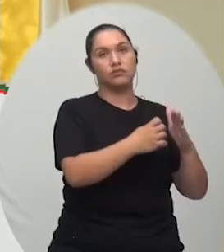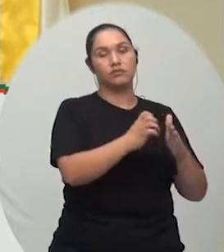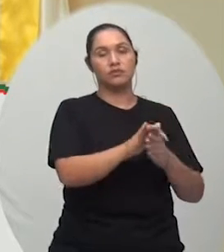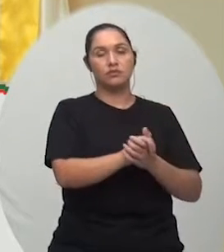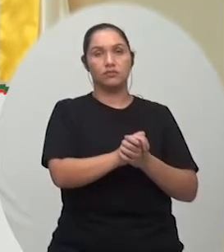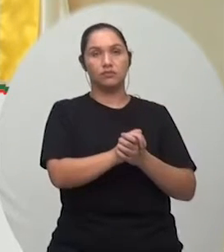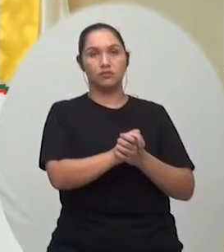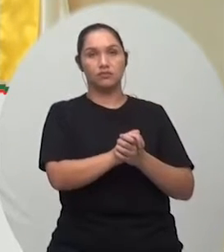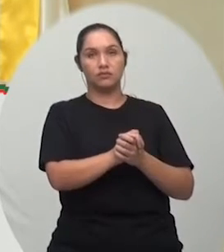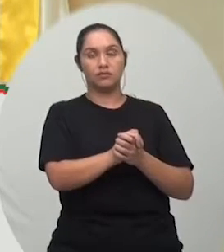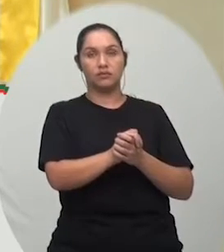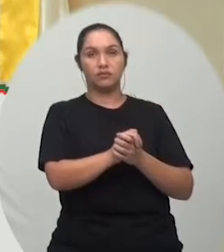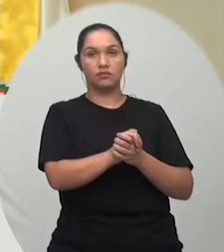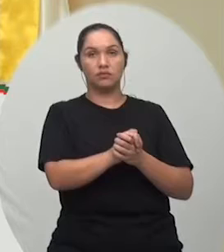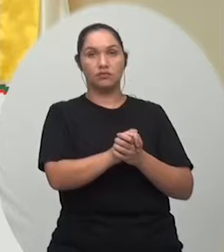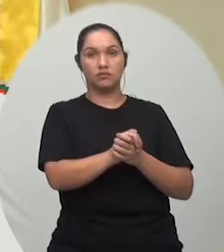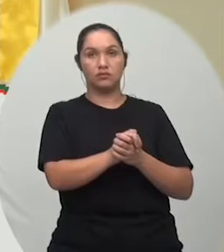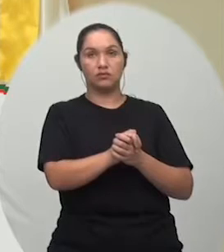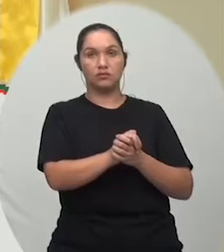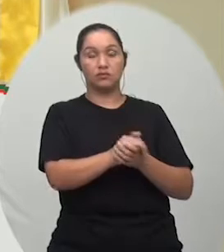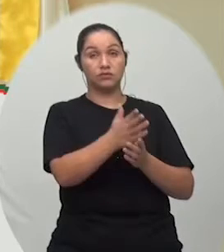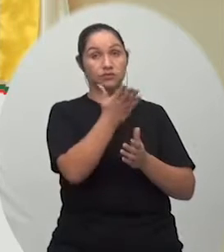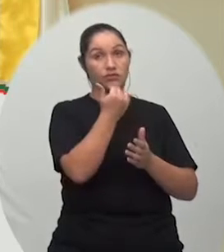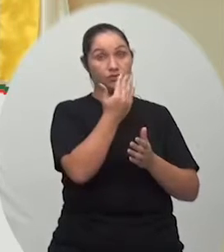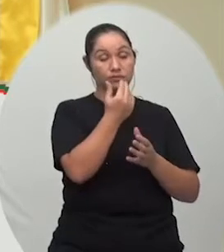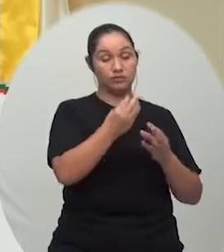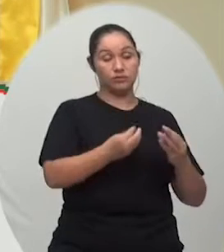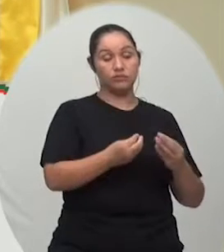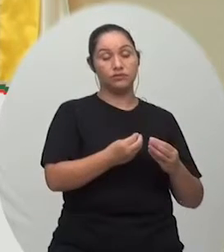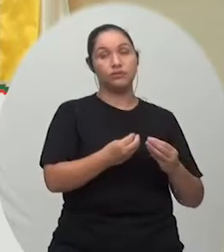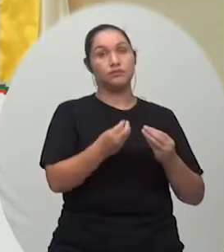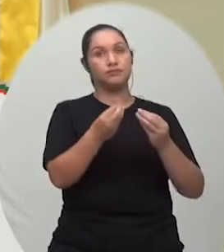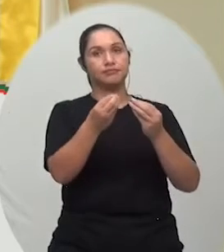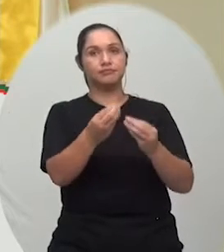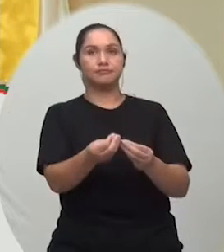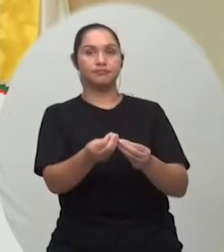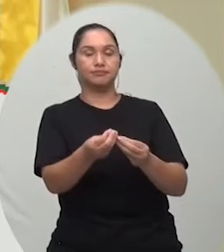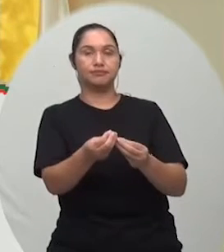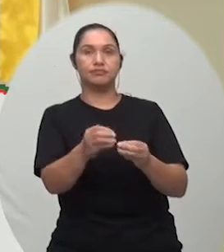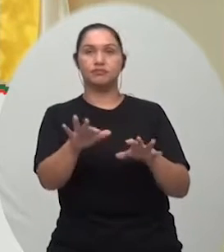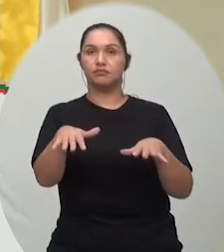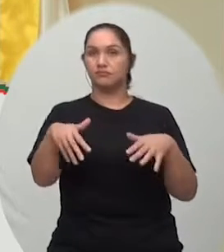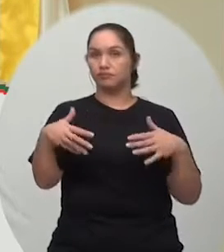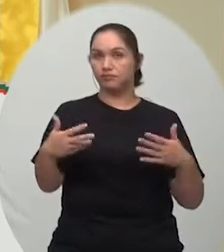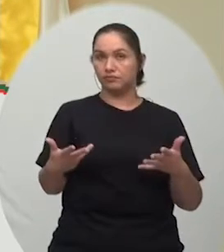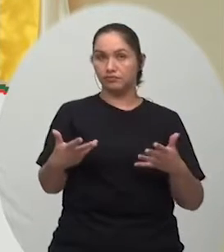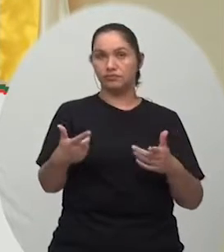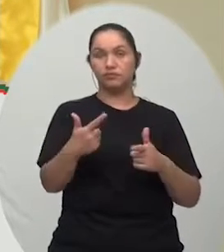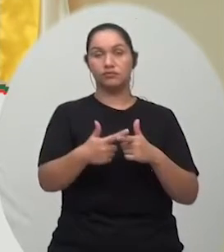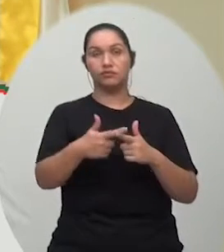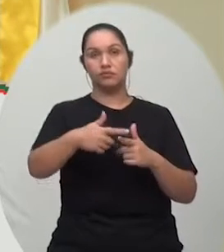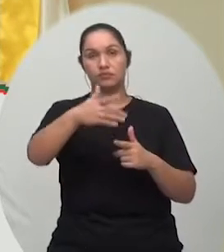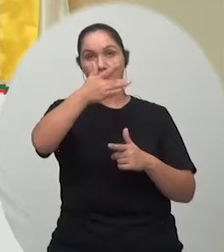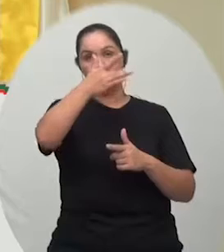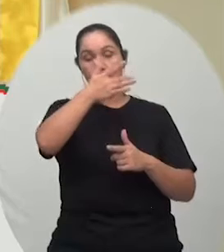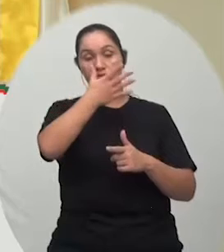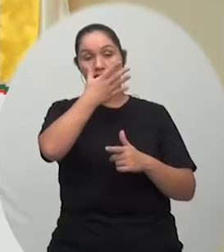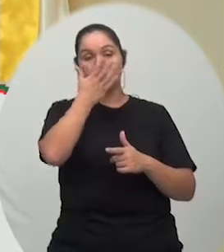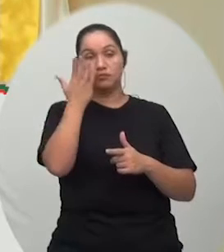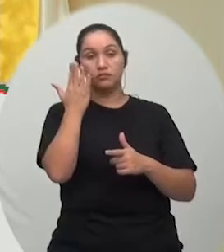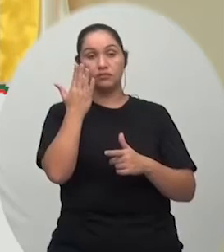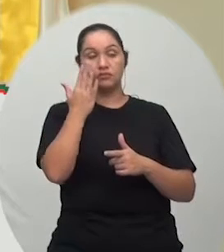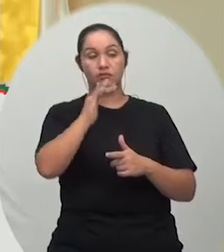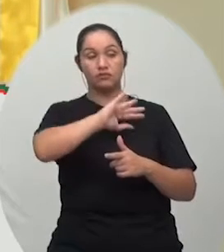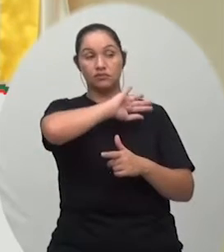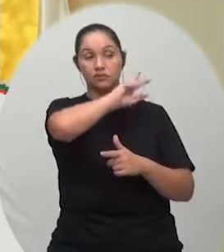também fornecer toda a alimentação necessária para o animal de rua durante o período que ele necessite